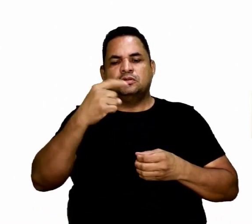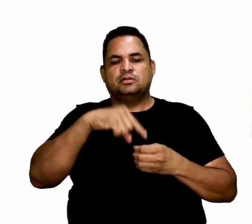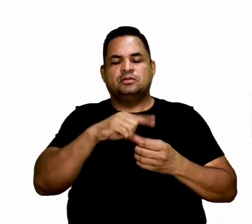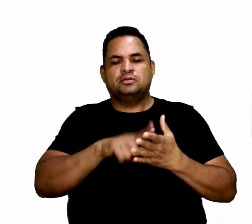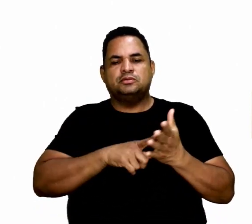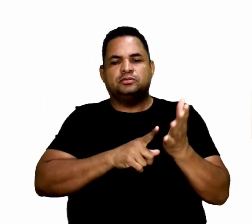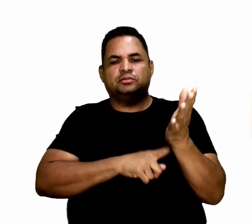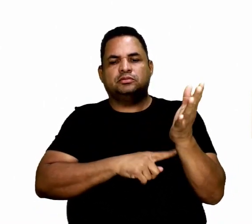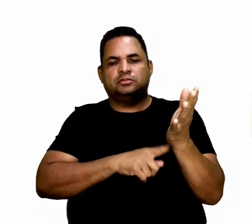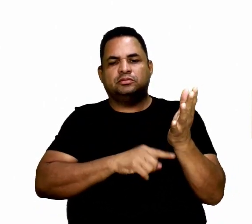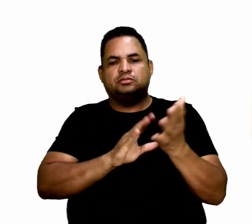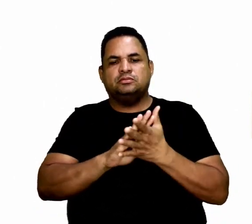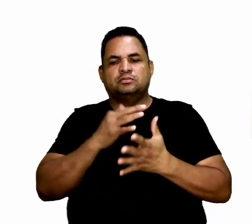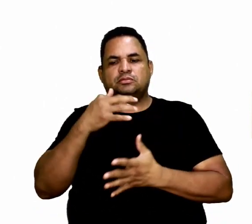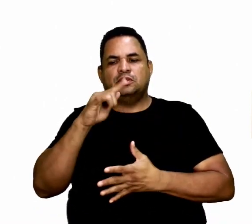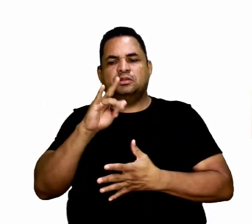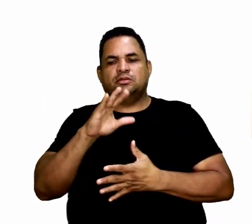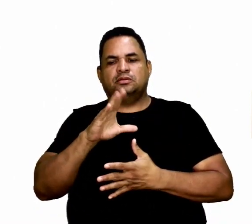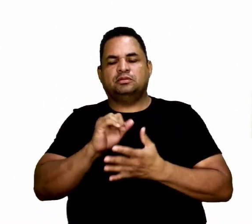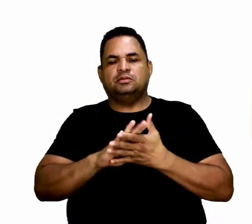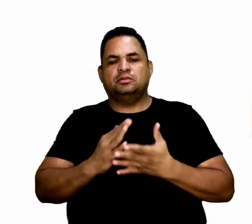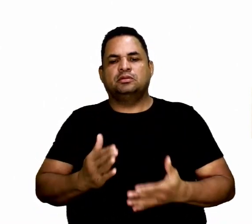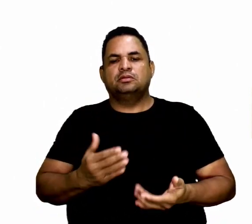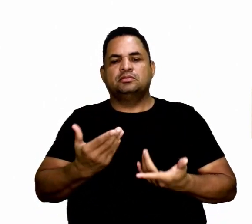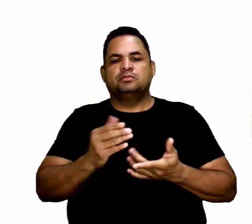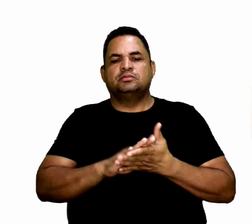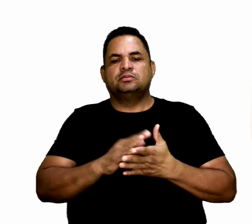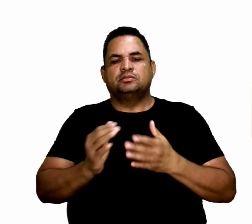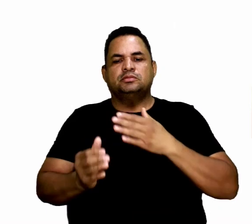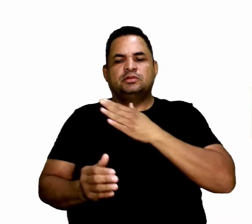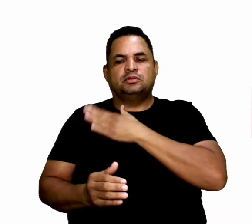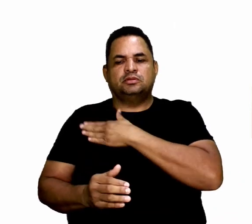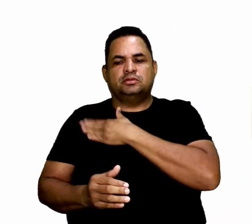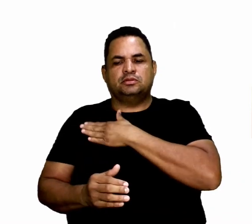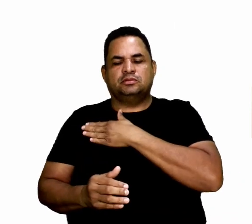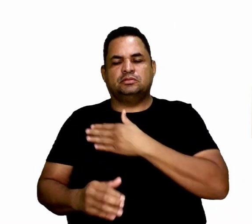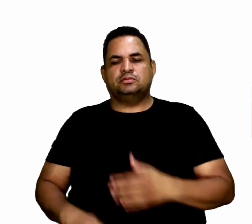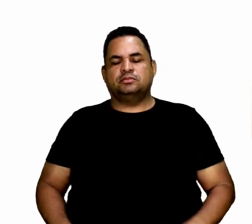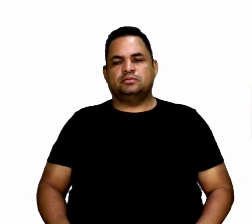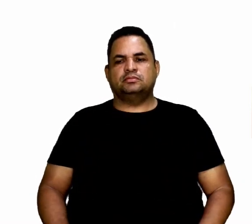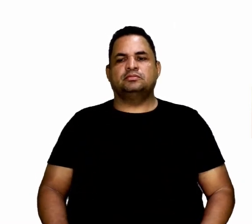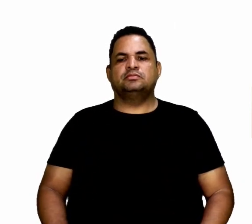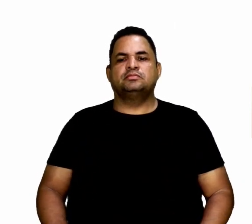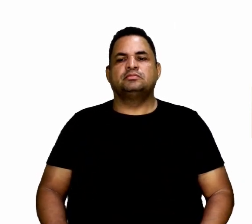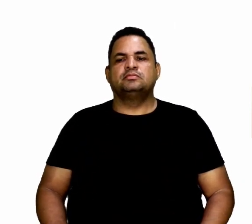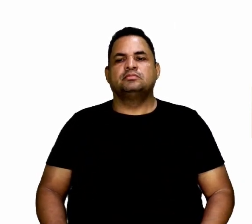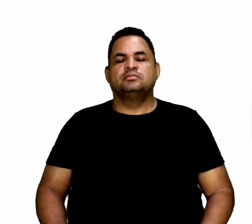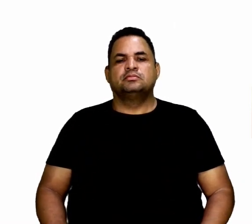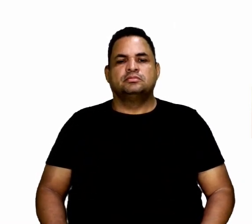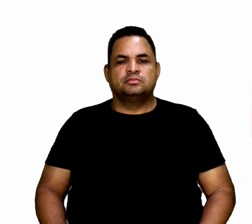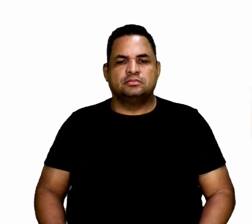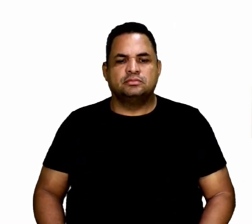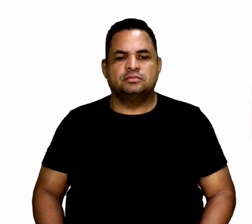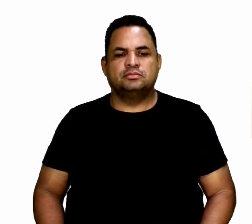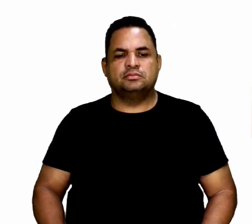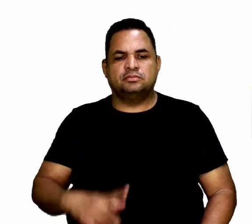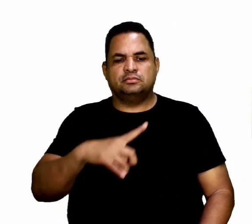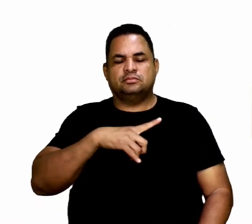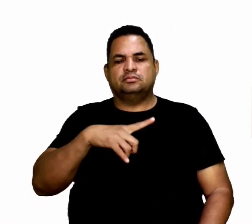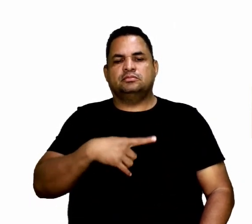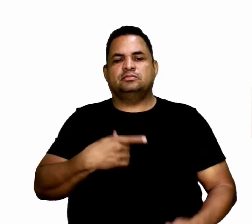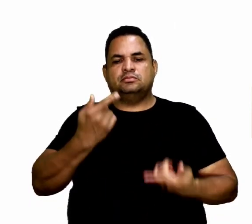do plasma, né, da linfa ao sangue pelo lado direito. Assim, prof, assim como a gente tem no